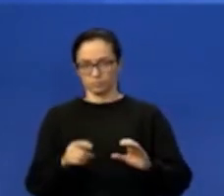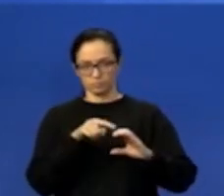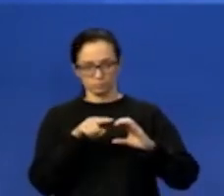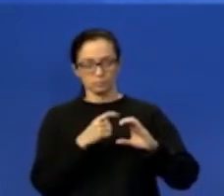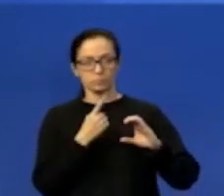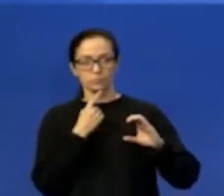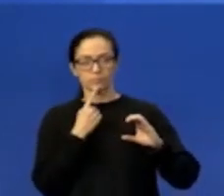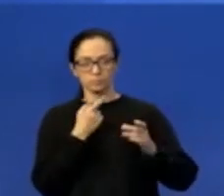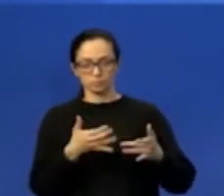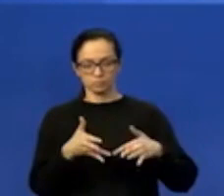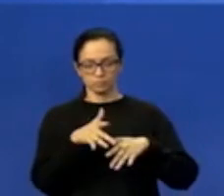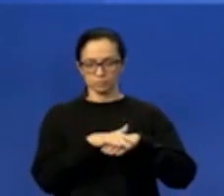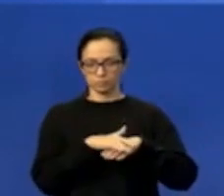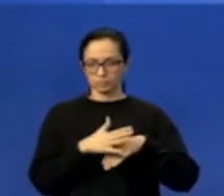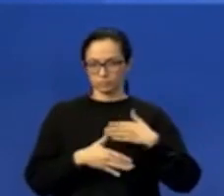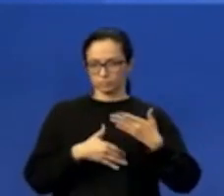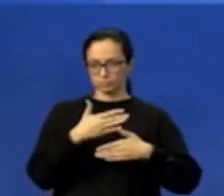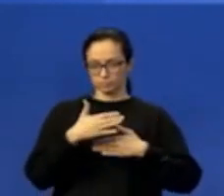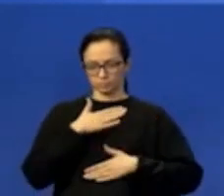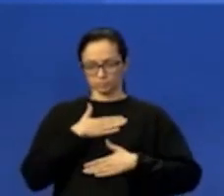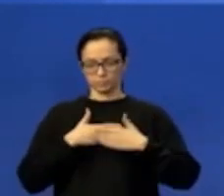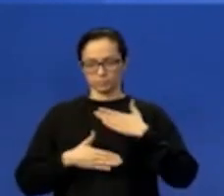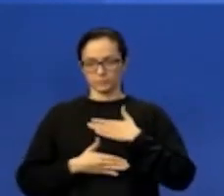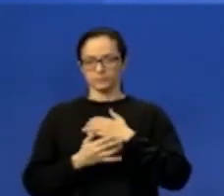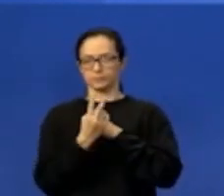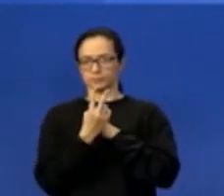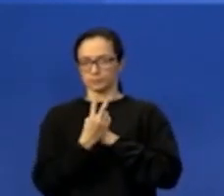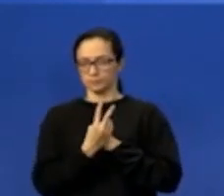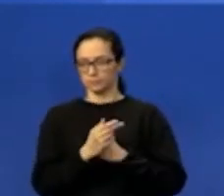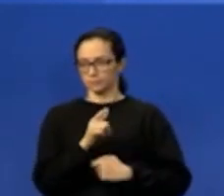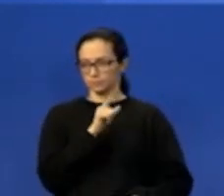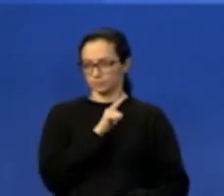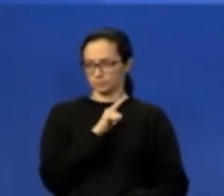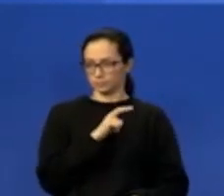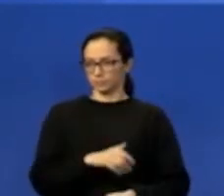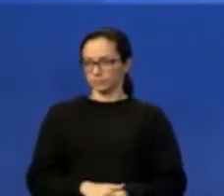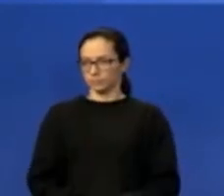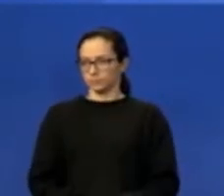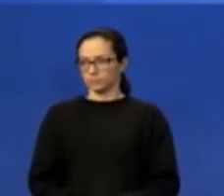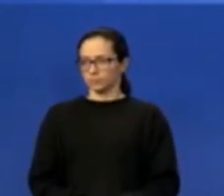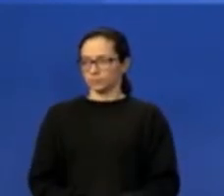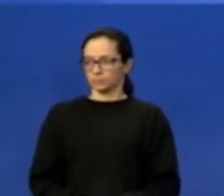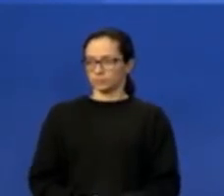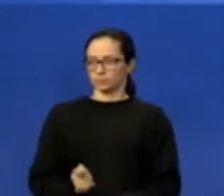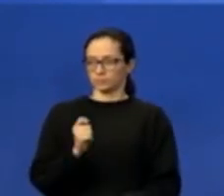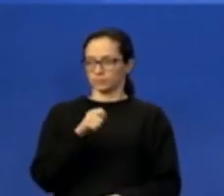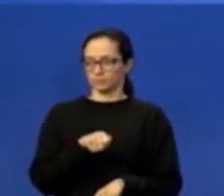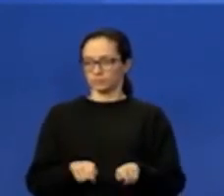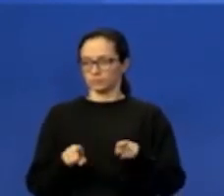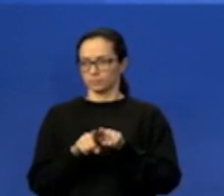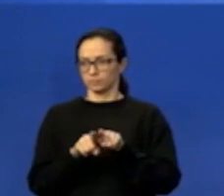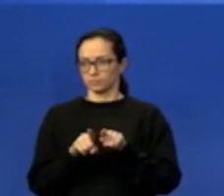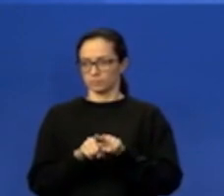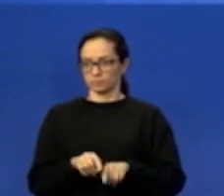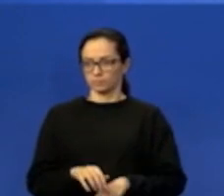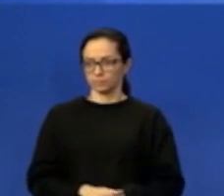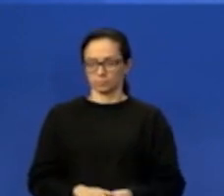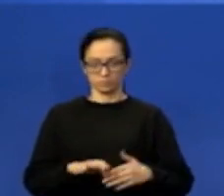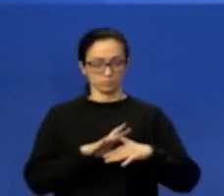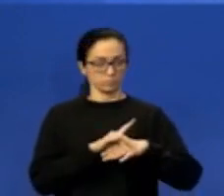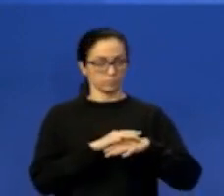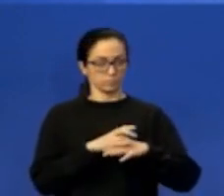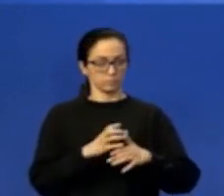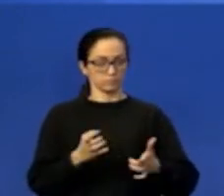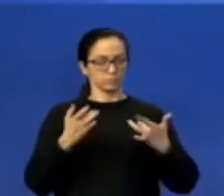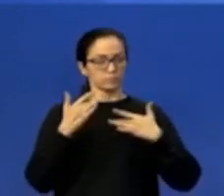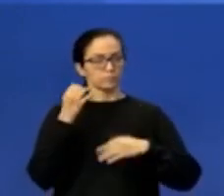elas participam dos processos, né, do nosso organismo, são responsáveis também, né, pela prevenção de doenças,